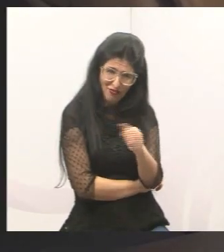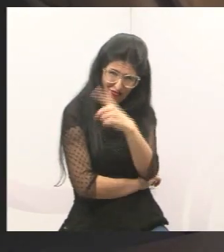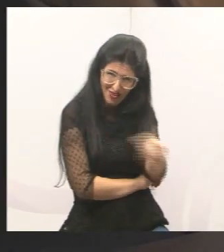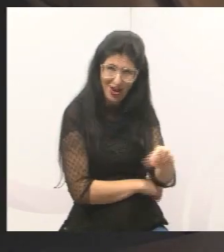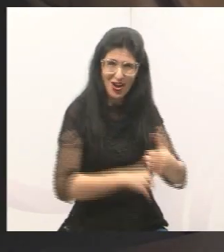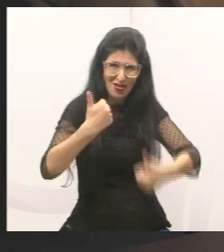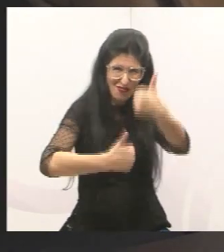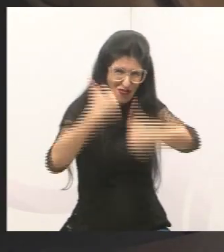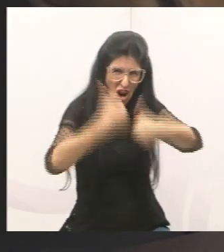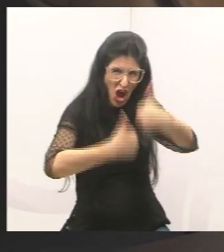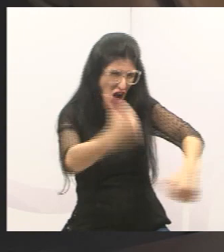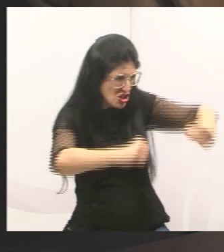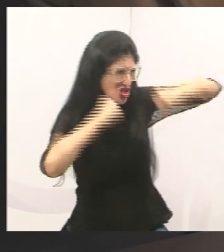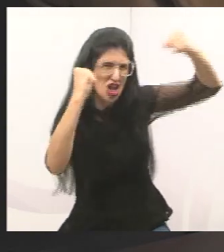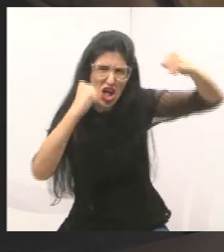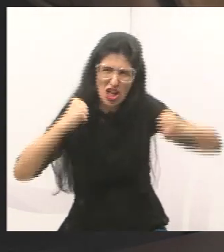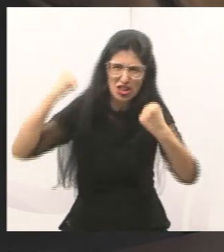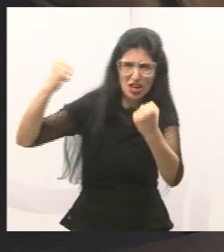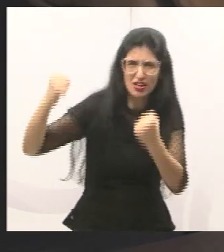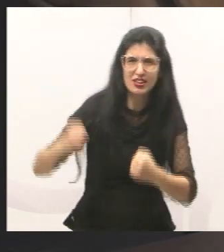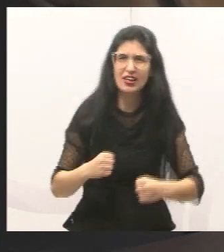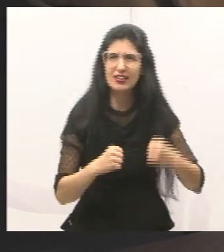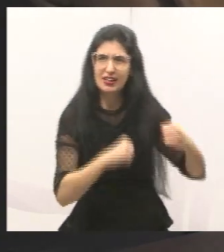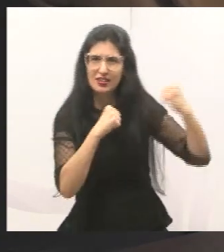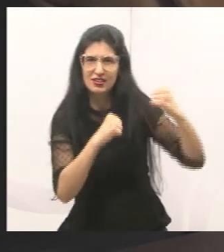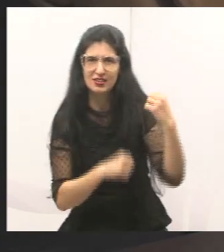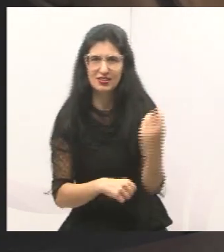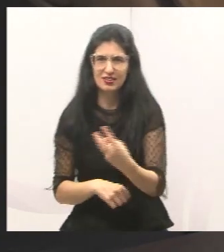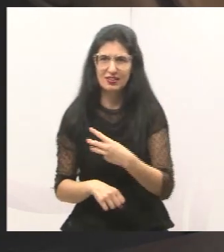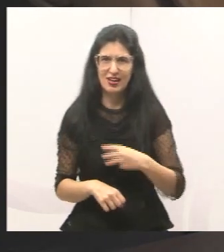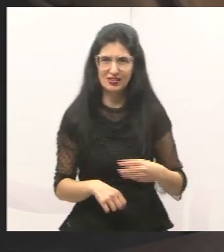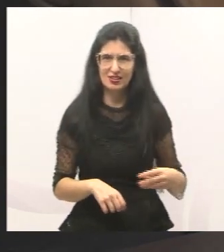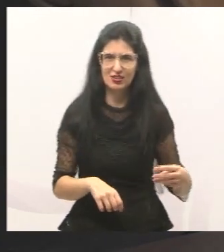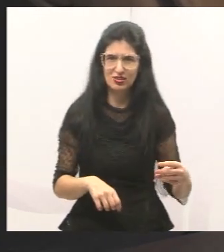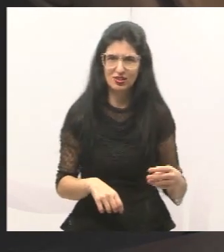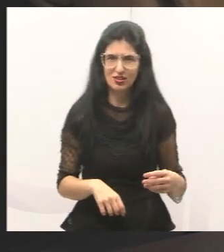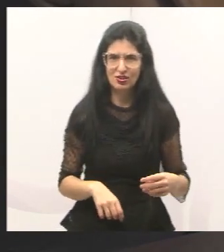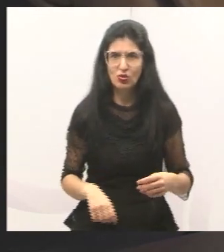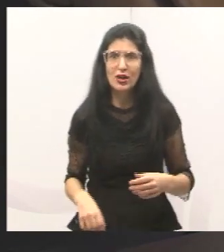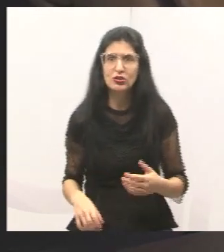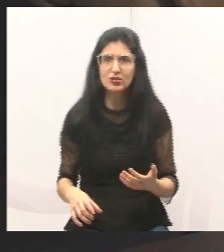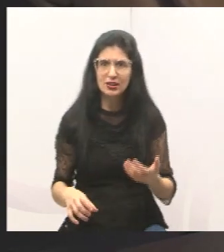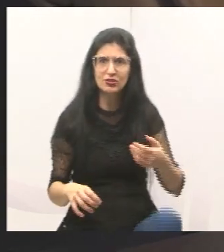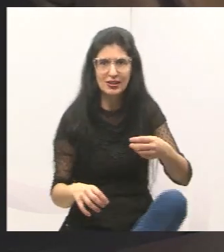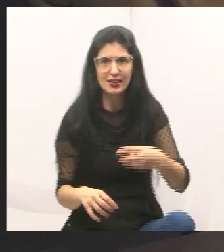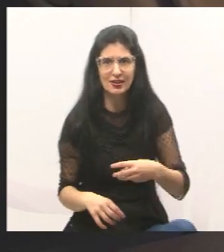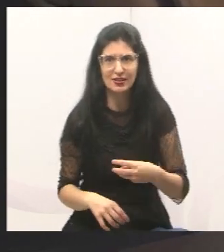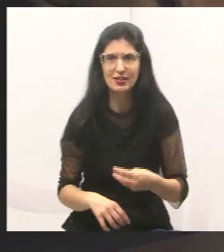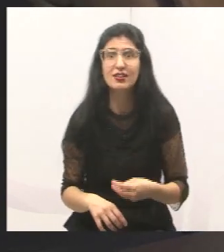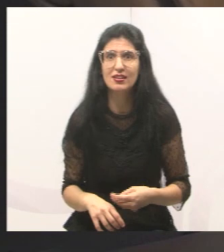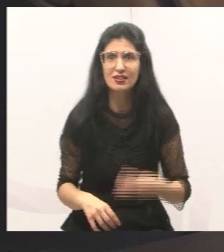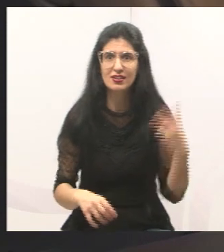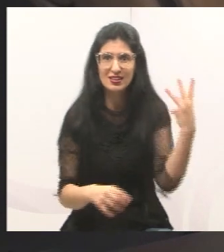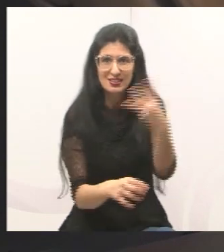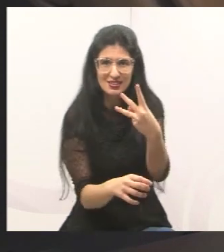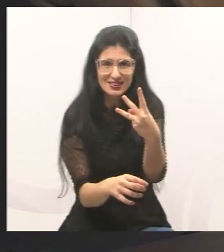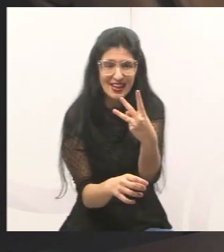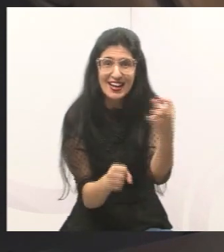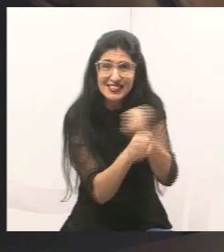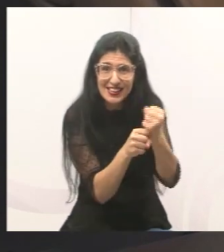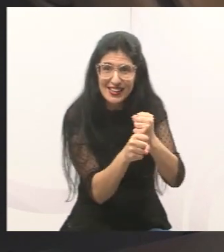É tetra, o PT já tem 4 contos rejeitados nessa casa, e nas passadas eles não vieram